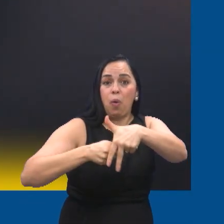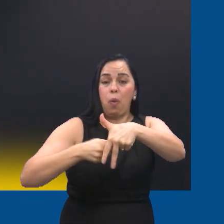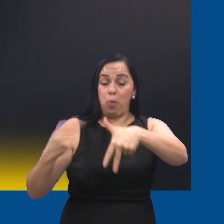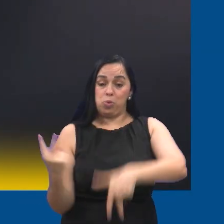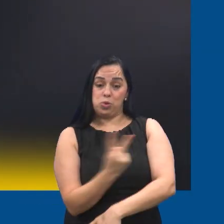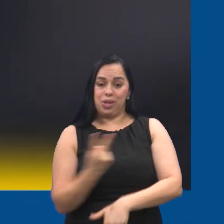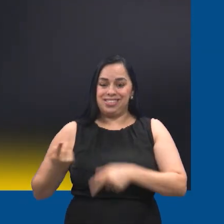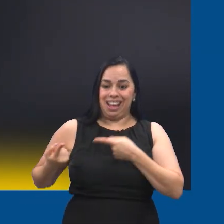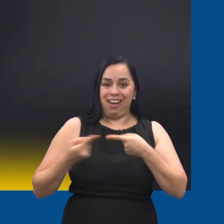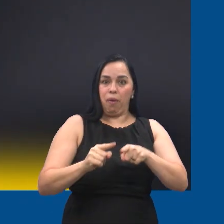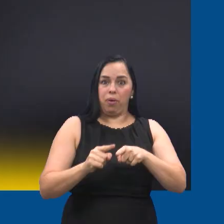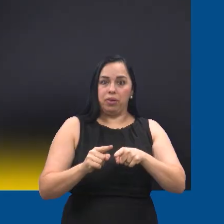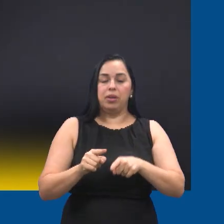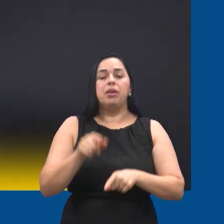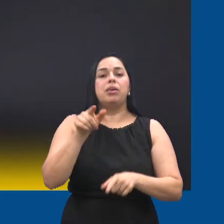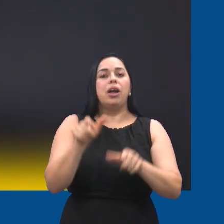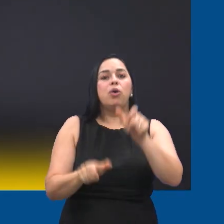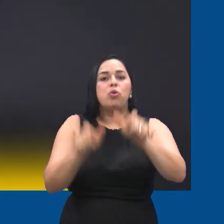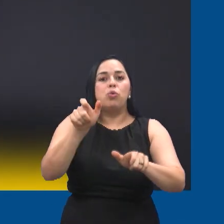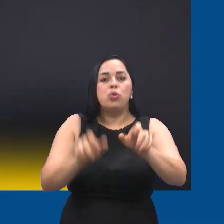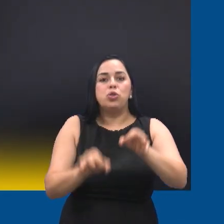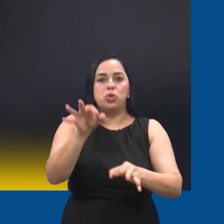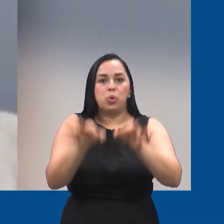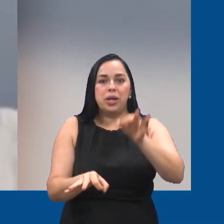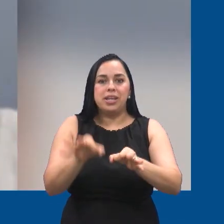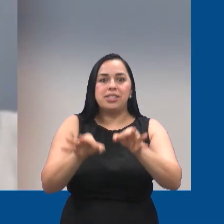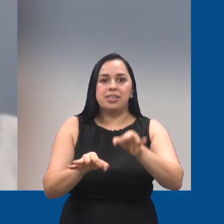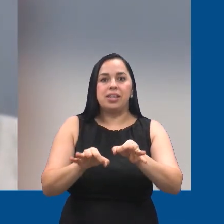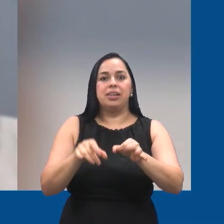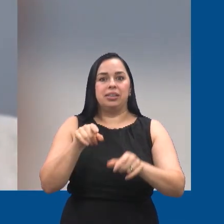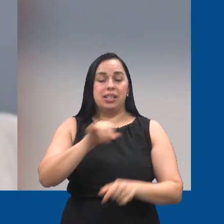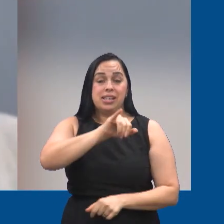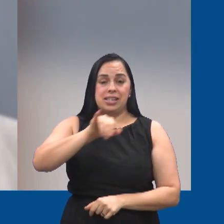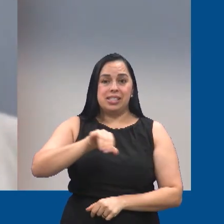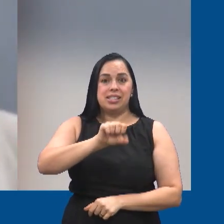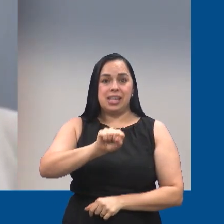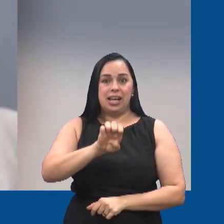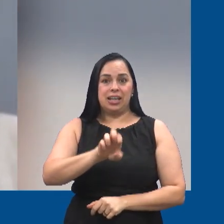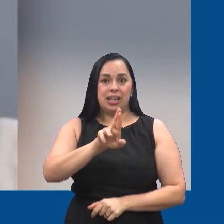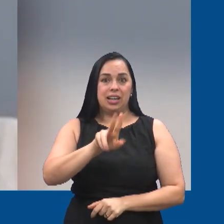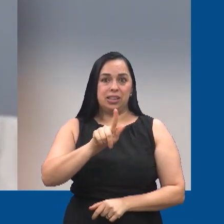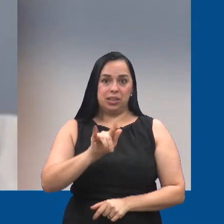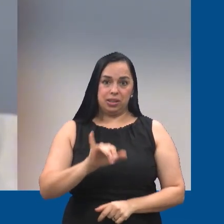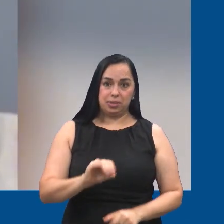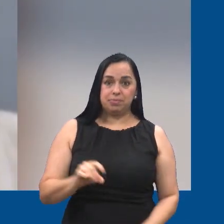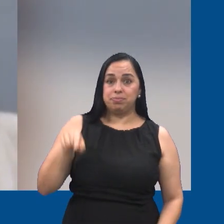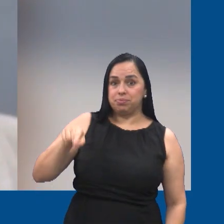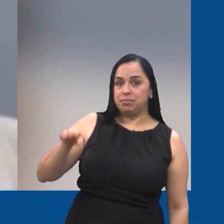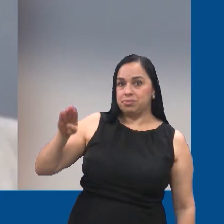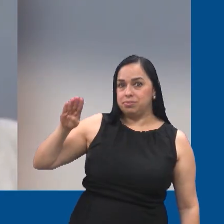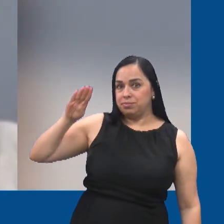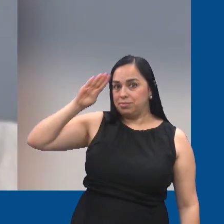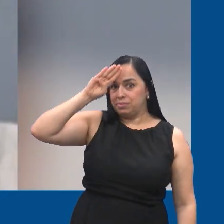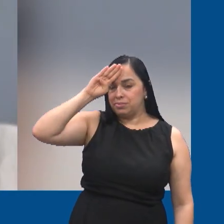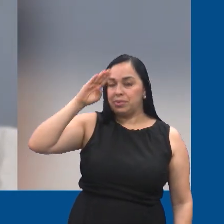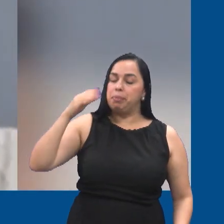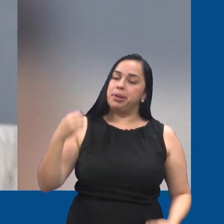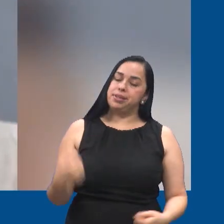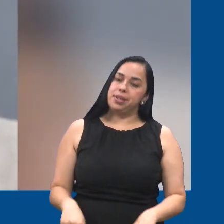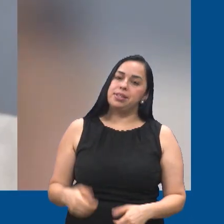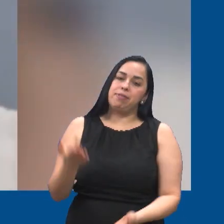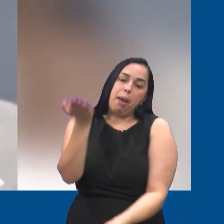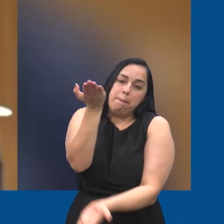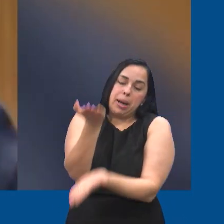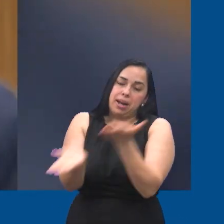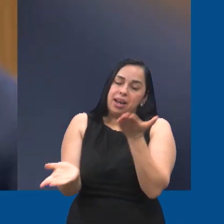que fez o juiz Sérgio Moro de combate à corrupção. Acho que está na hora do Bolsonaro aceitar a derrota, que vai doer menos